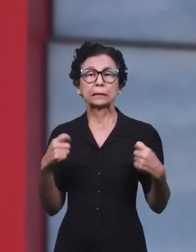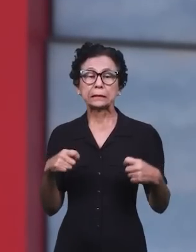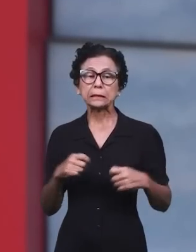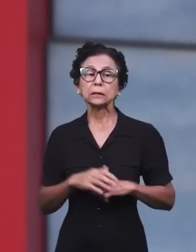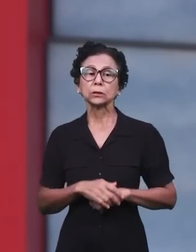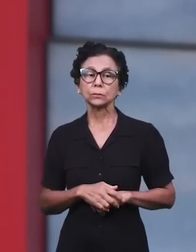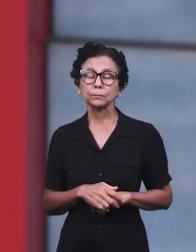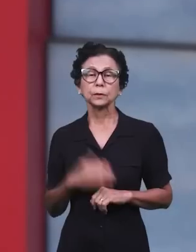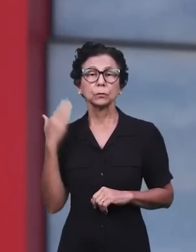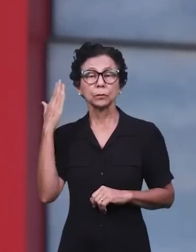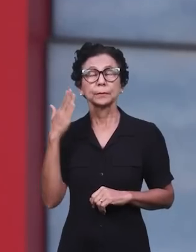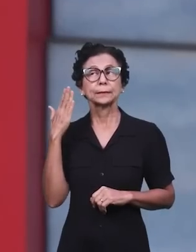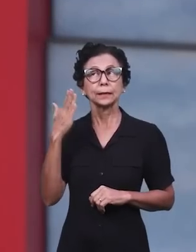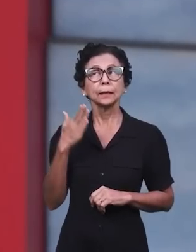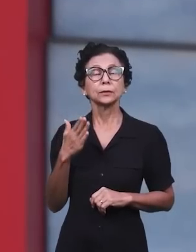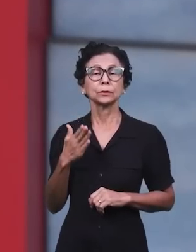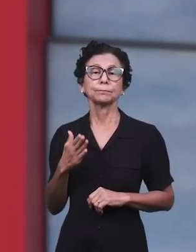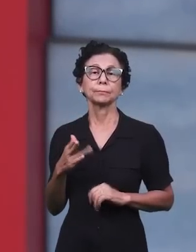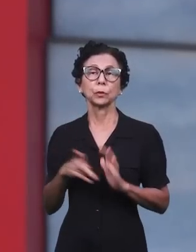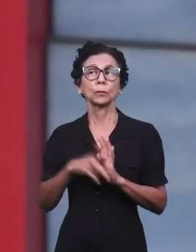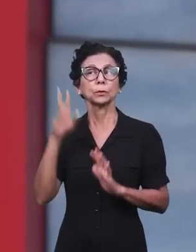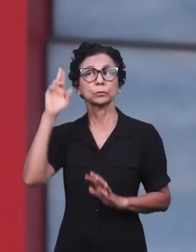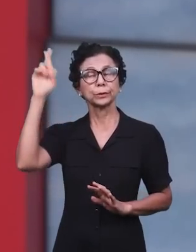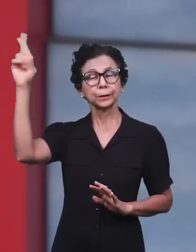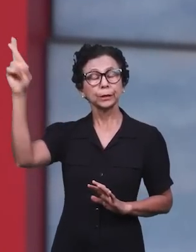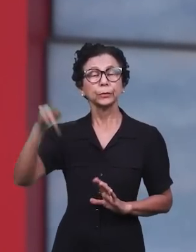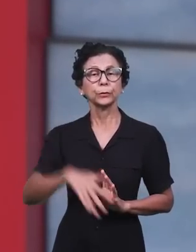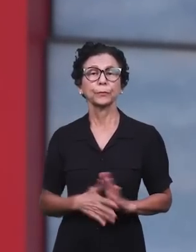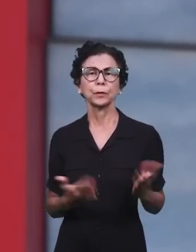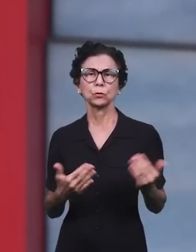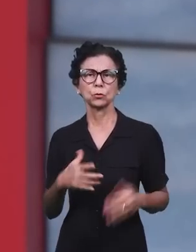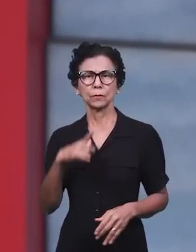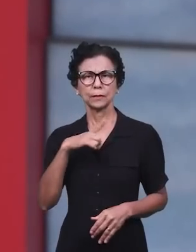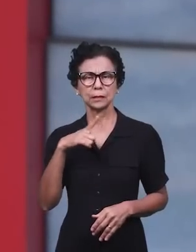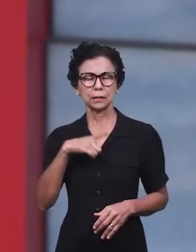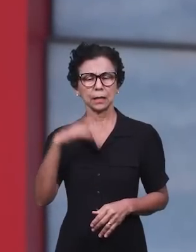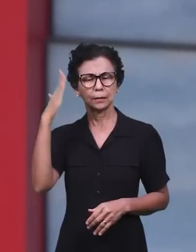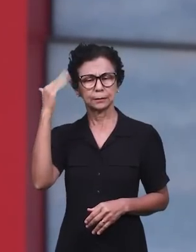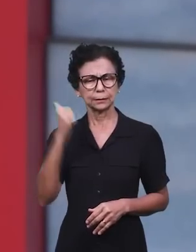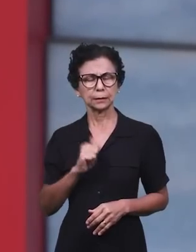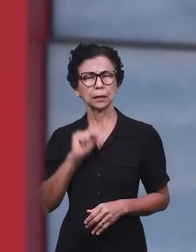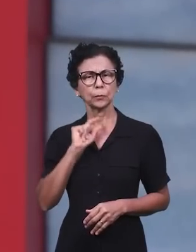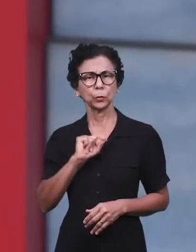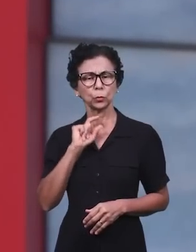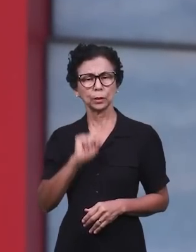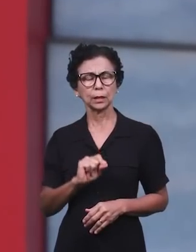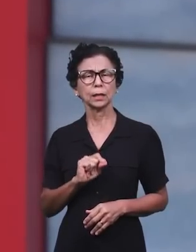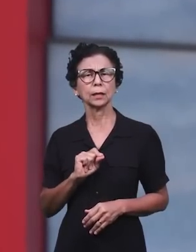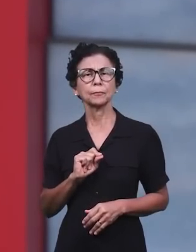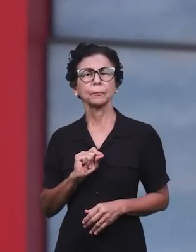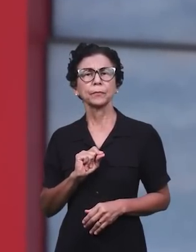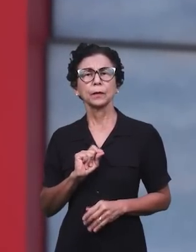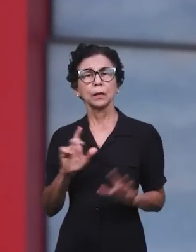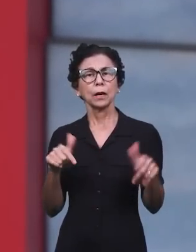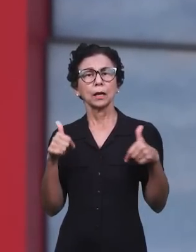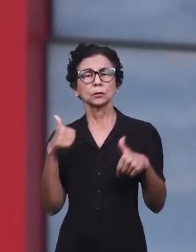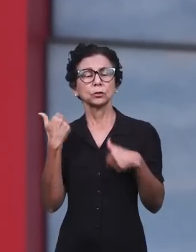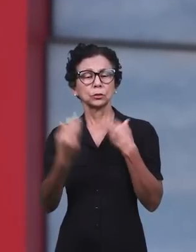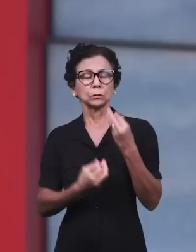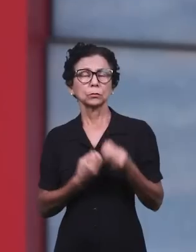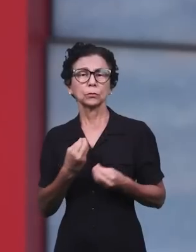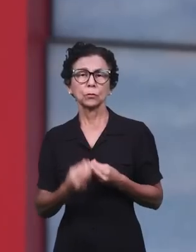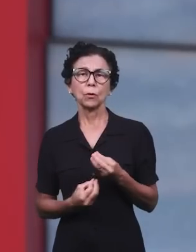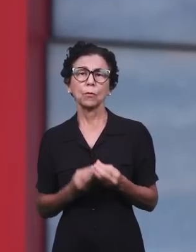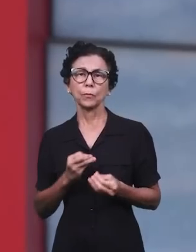vai ter. O jovem, nessa hora, ele tem uma palavra. Ele está treinado para isso. Quando eu falo treinado, ele é treinado pelo